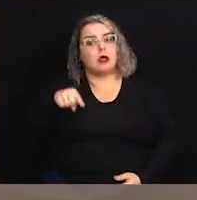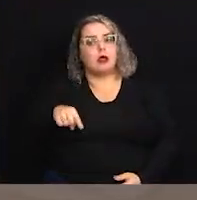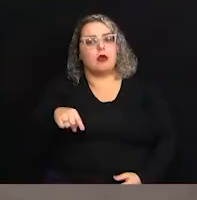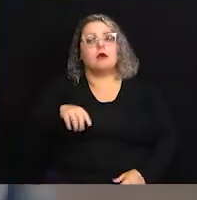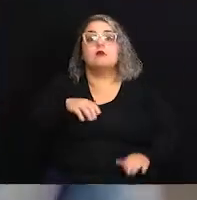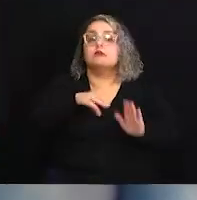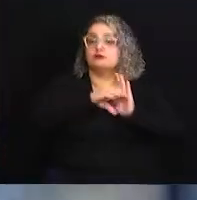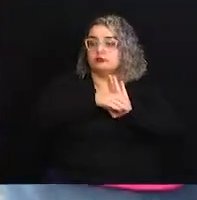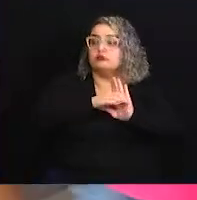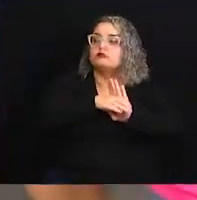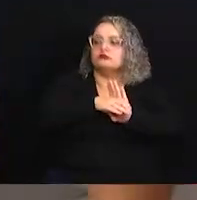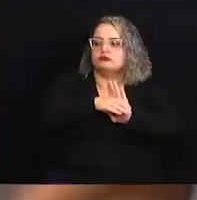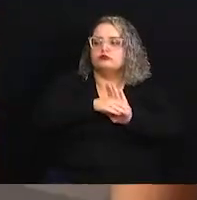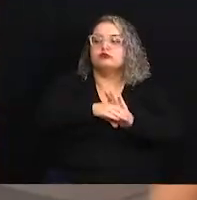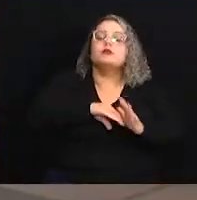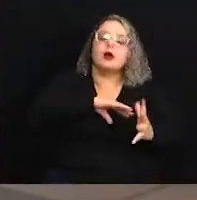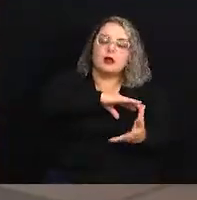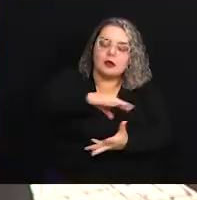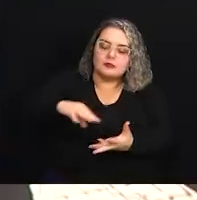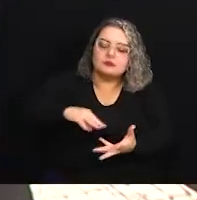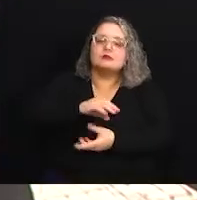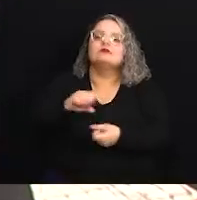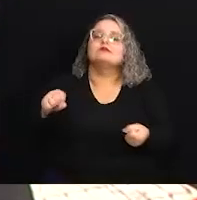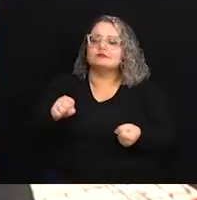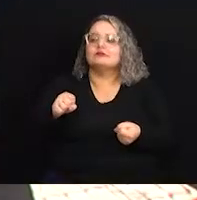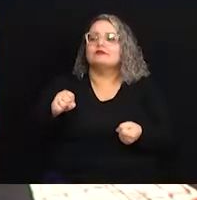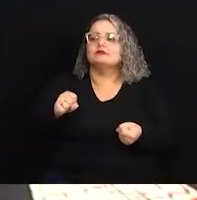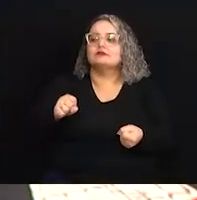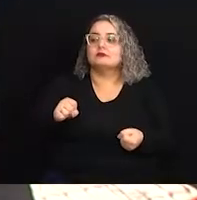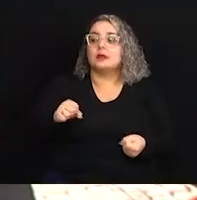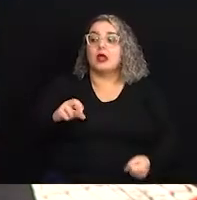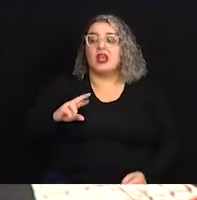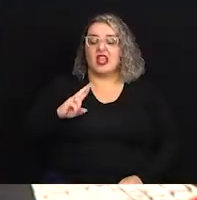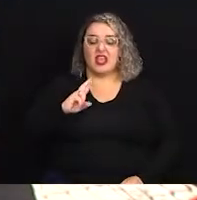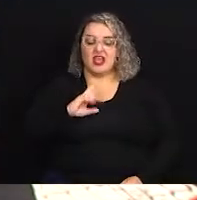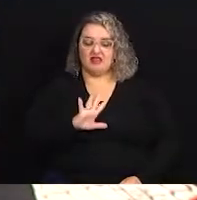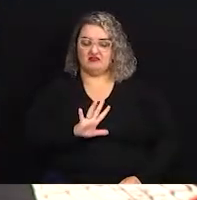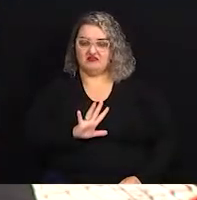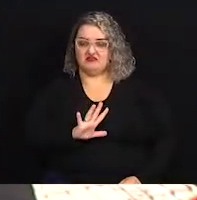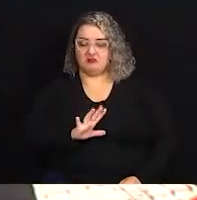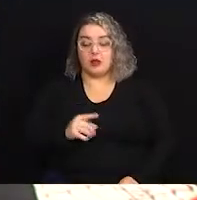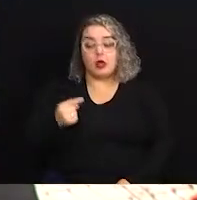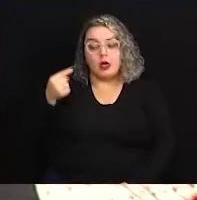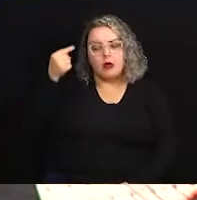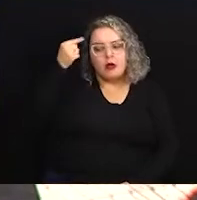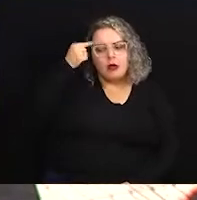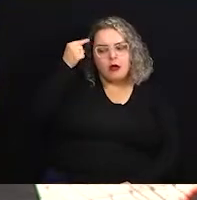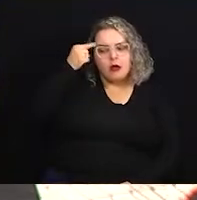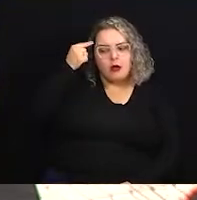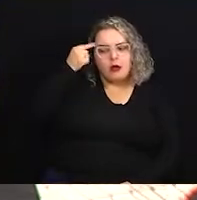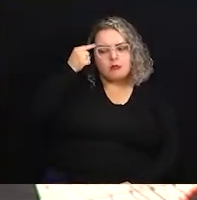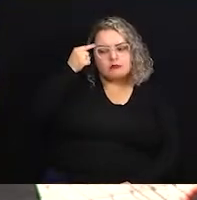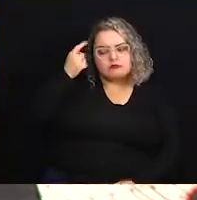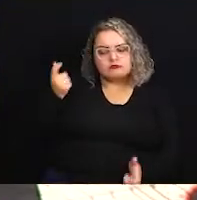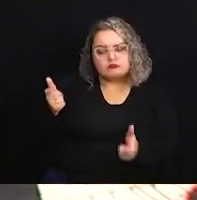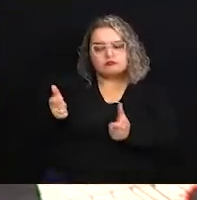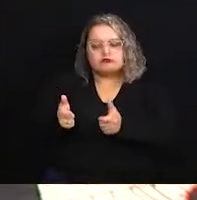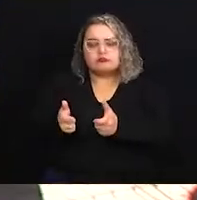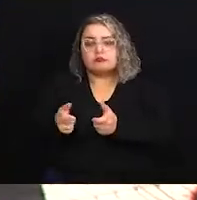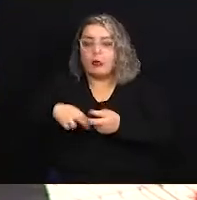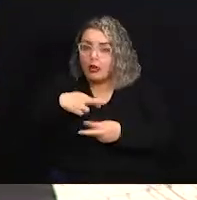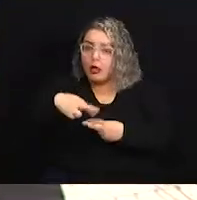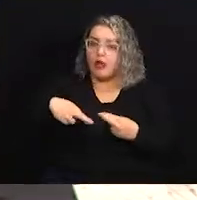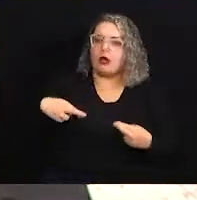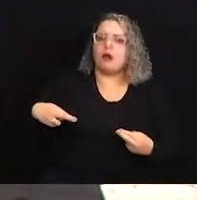dos R's da sustentabilidade: recusar, repensar, reduzir,